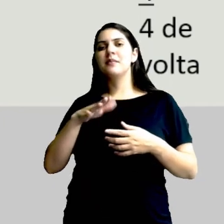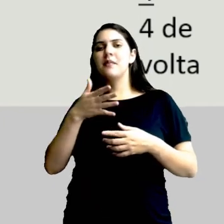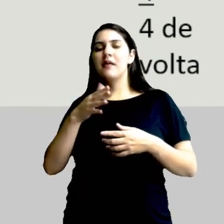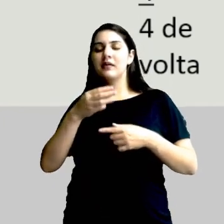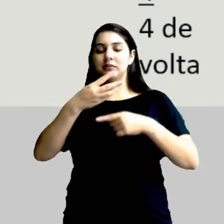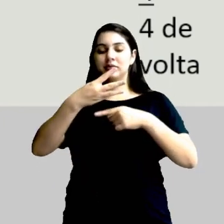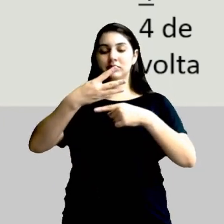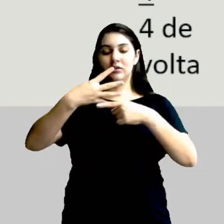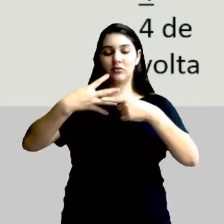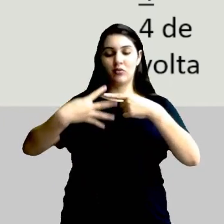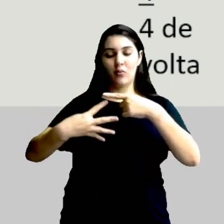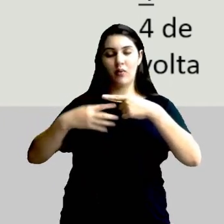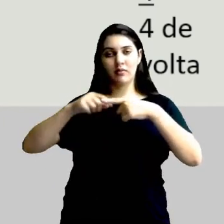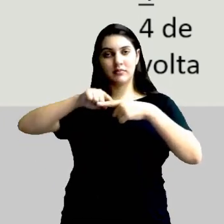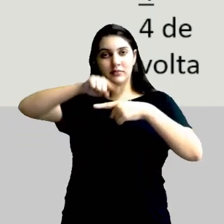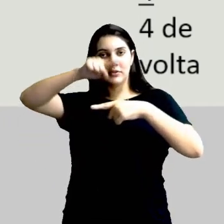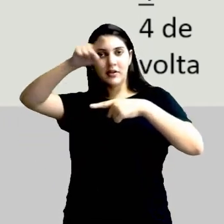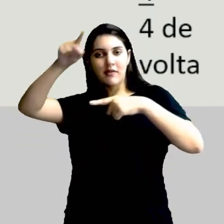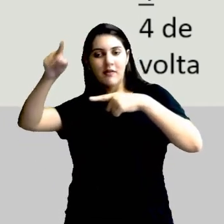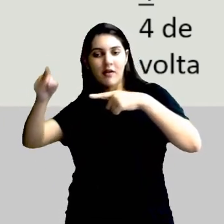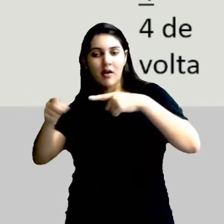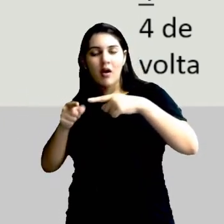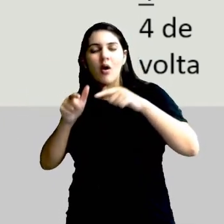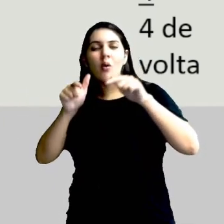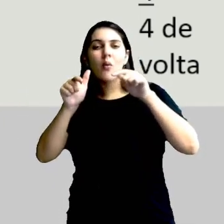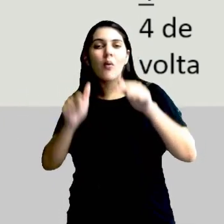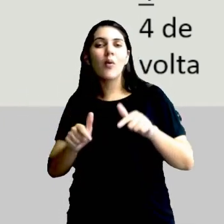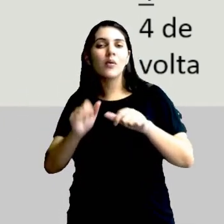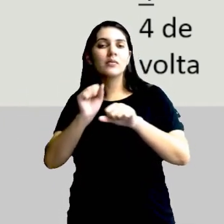desse 3/4 de volta, onde é que ela ia parar?